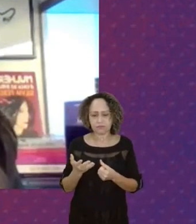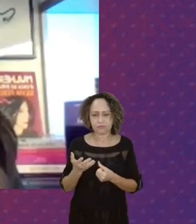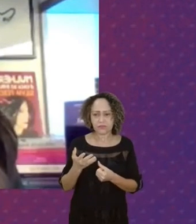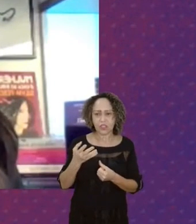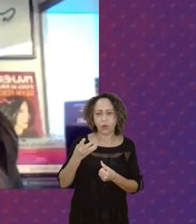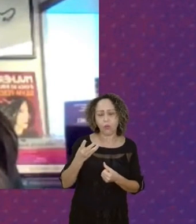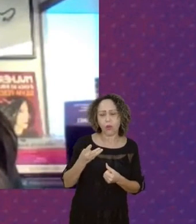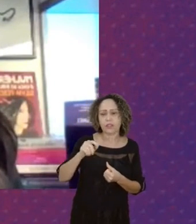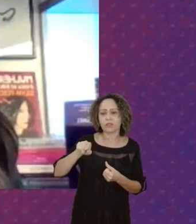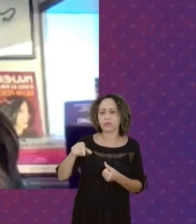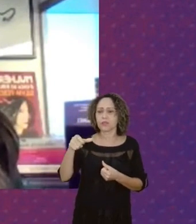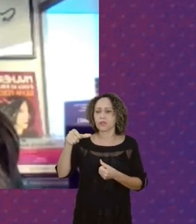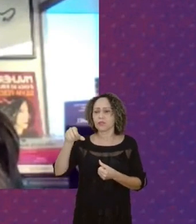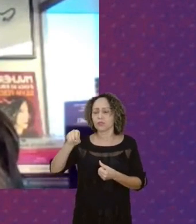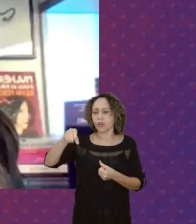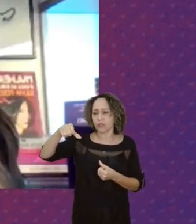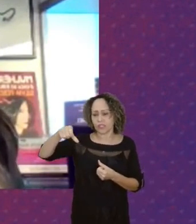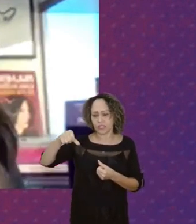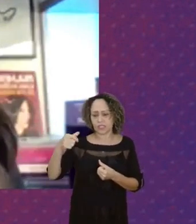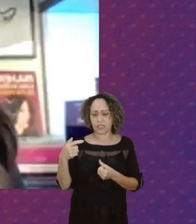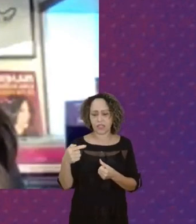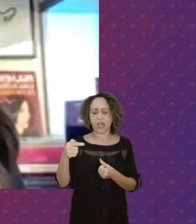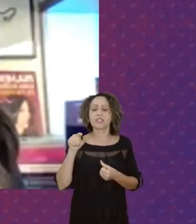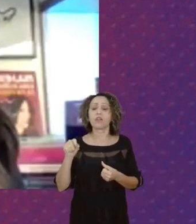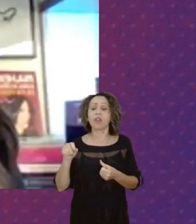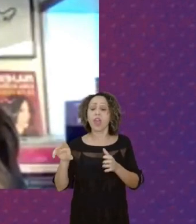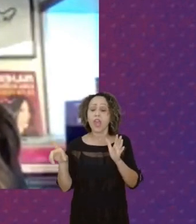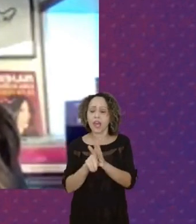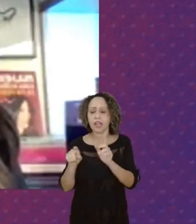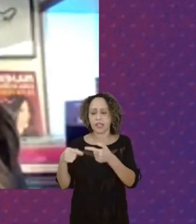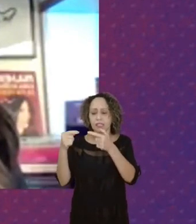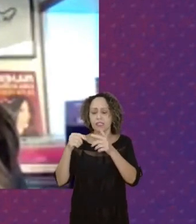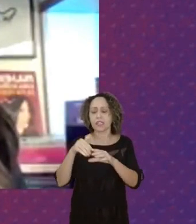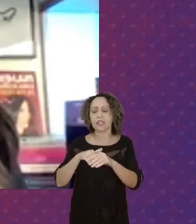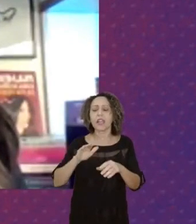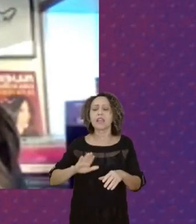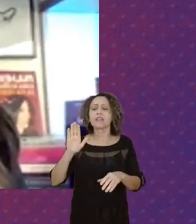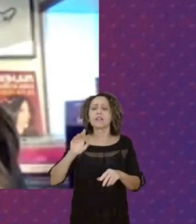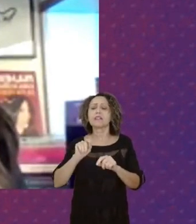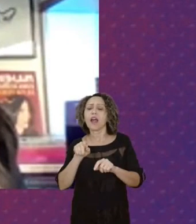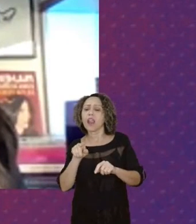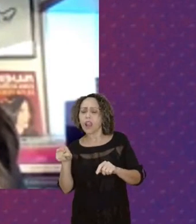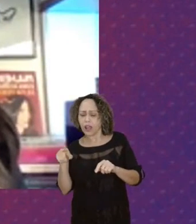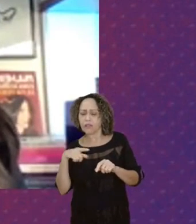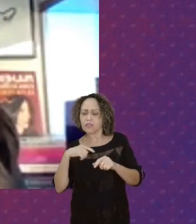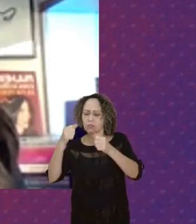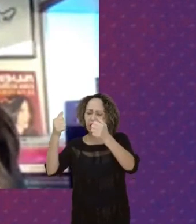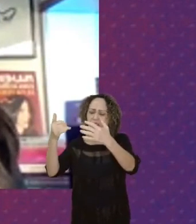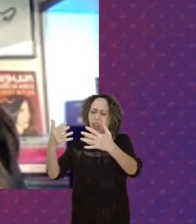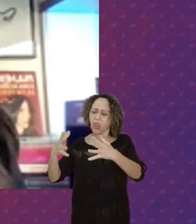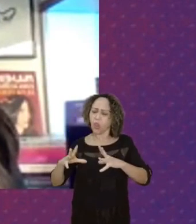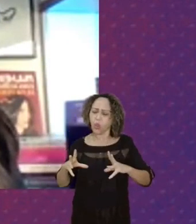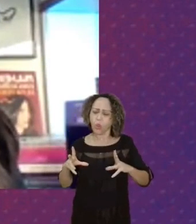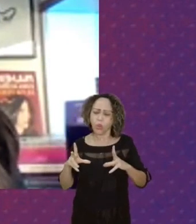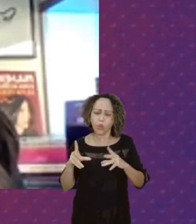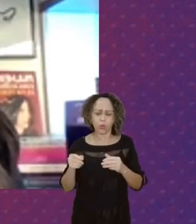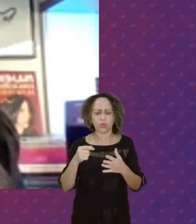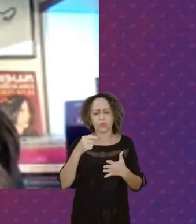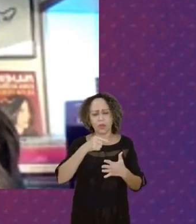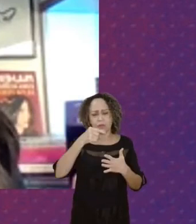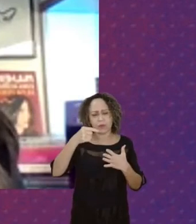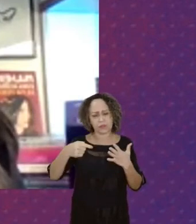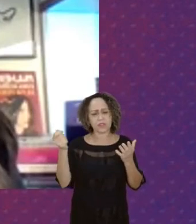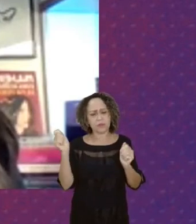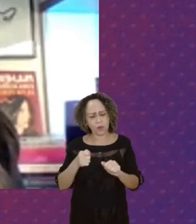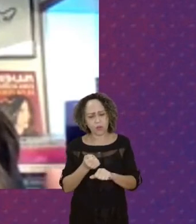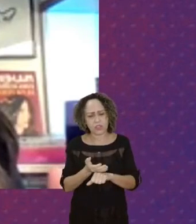todo mundo já conhece, que é a Lei das Eleições, ela estipula lá todas as hipóteses permitidas de pré-campanha. Então, ela diz o seguinte, que